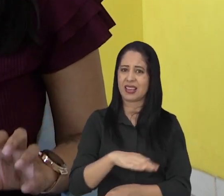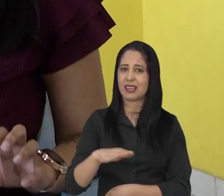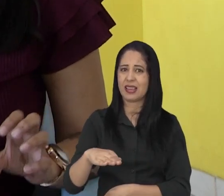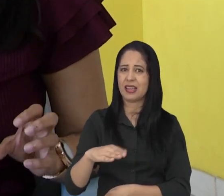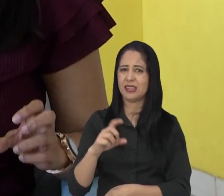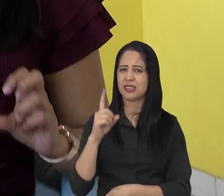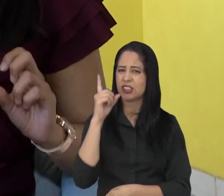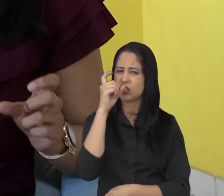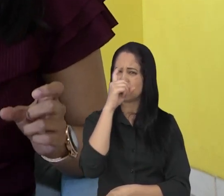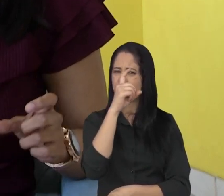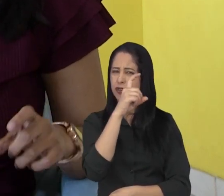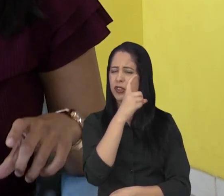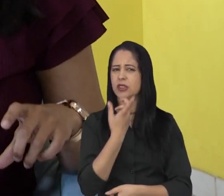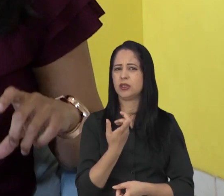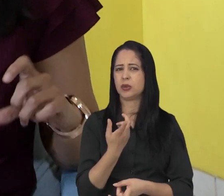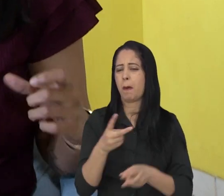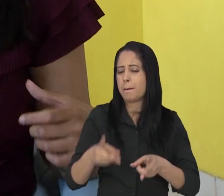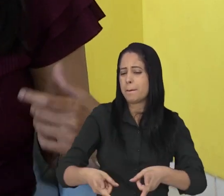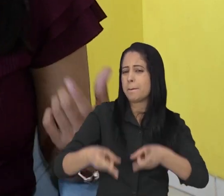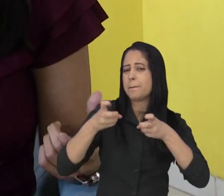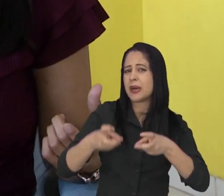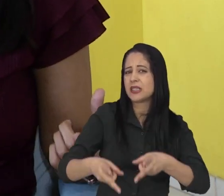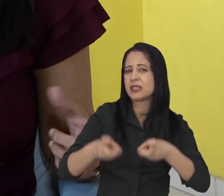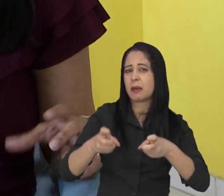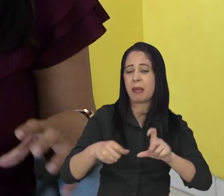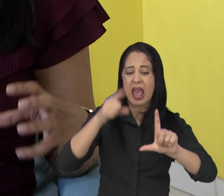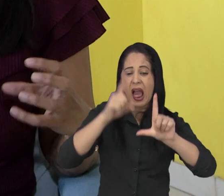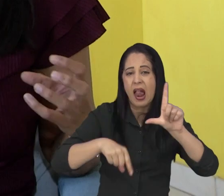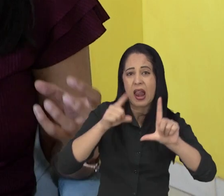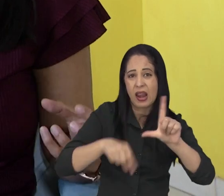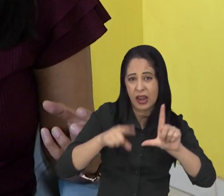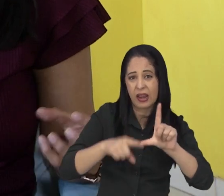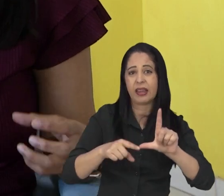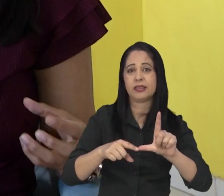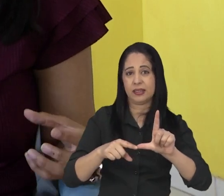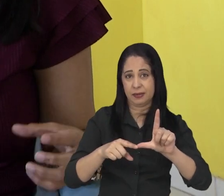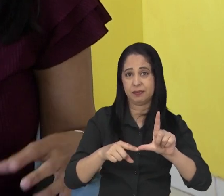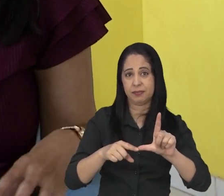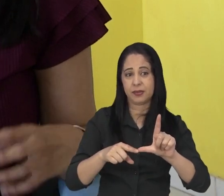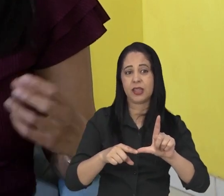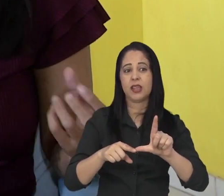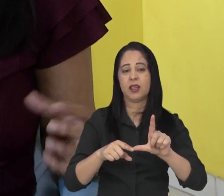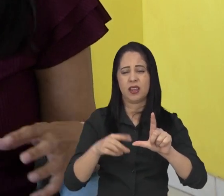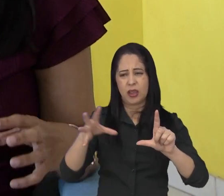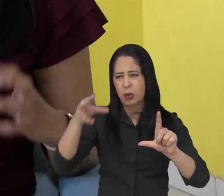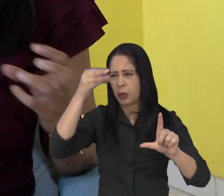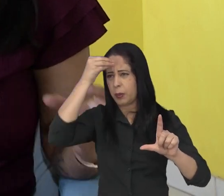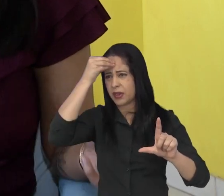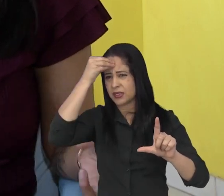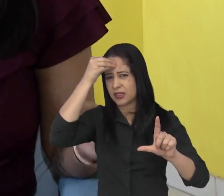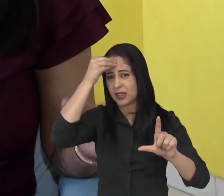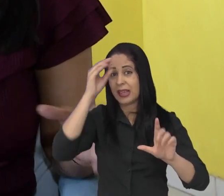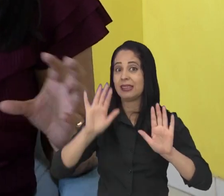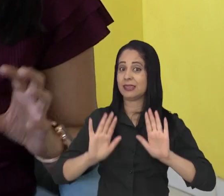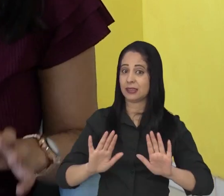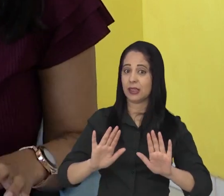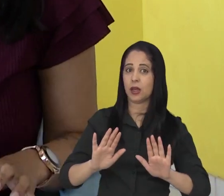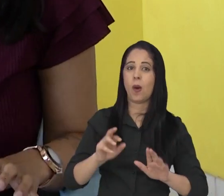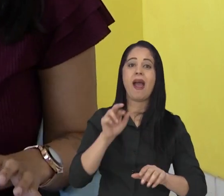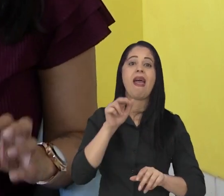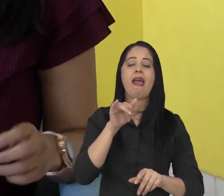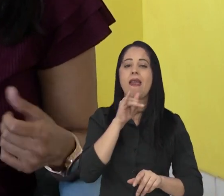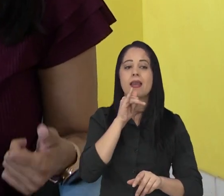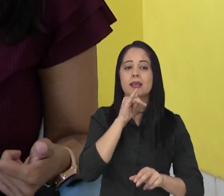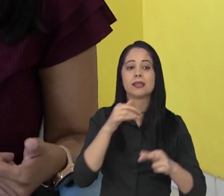algumas crianças elas têm dificuldade em reconhecer os sons iguais das palavras, ou inicial ou